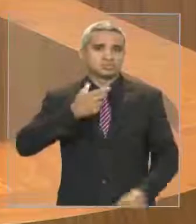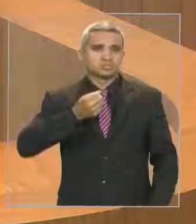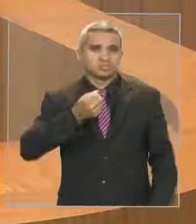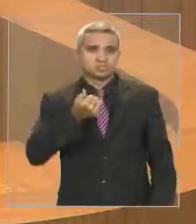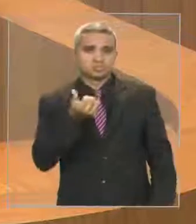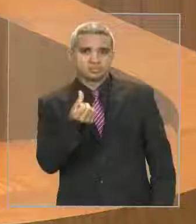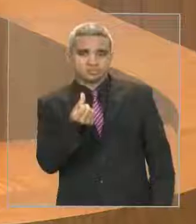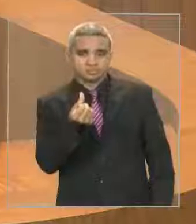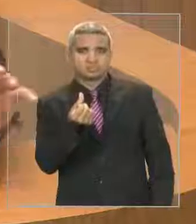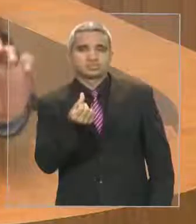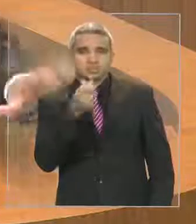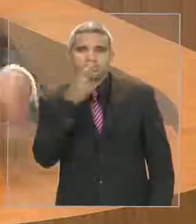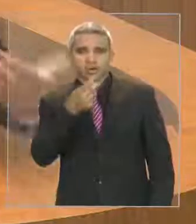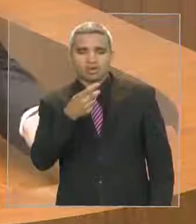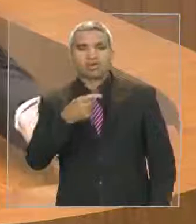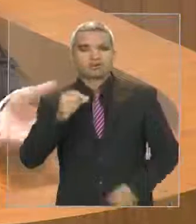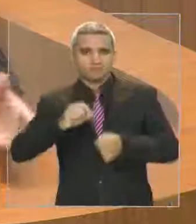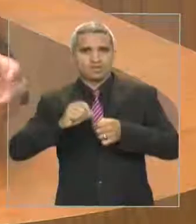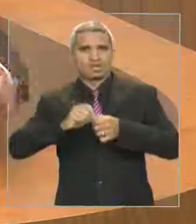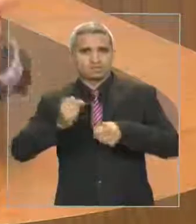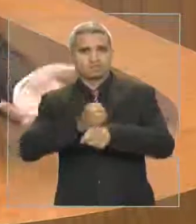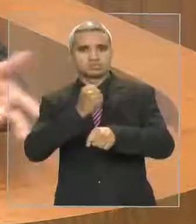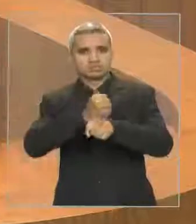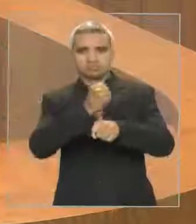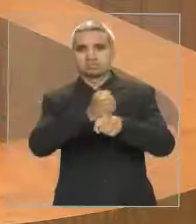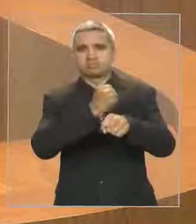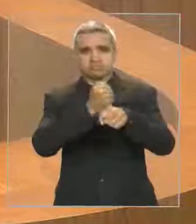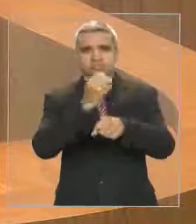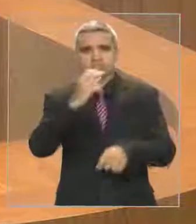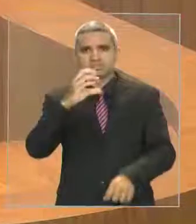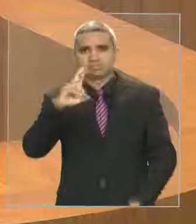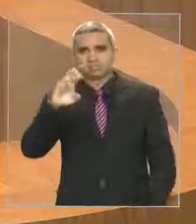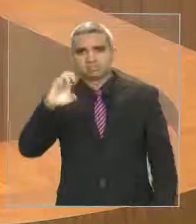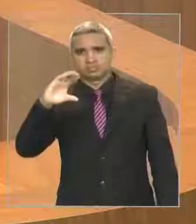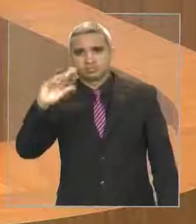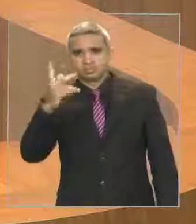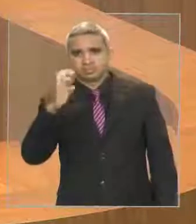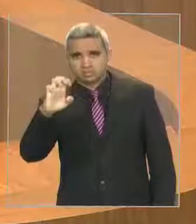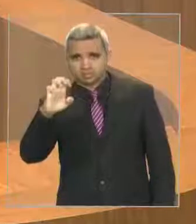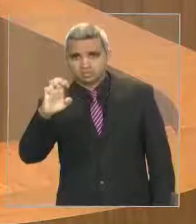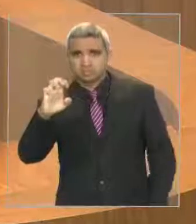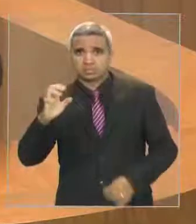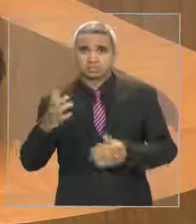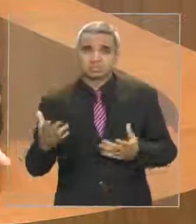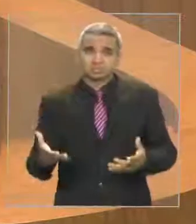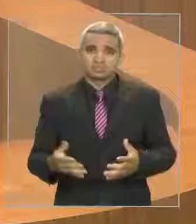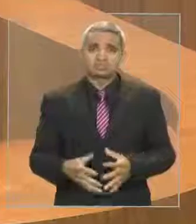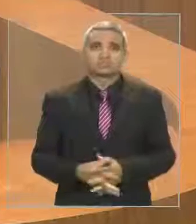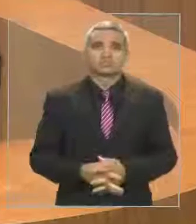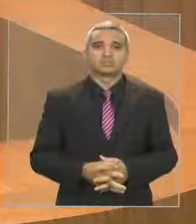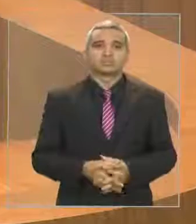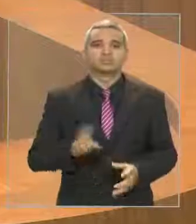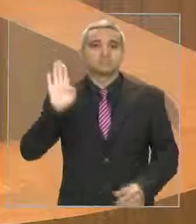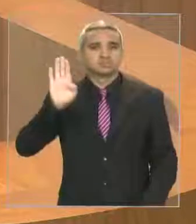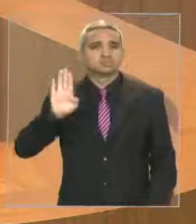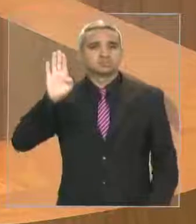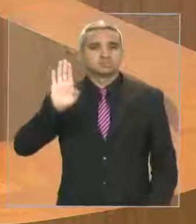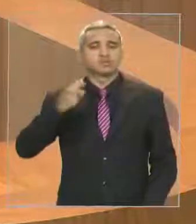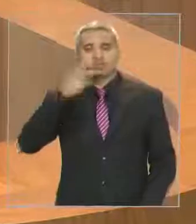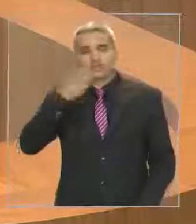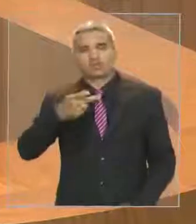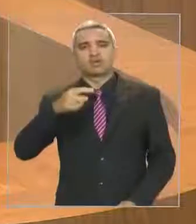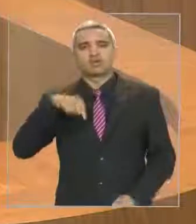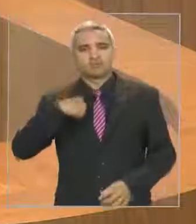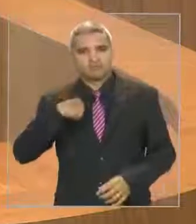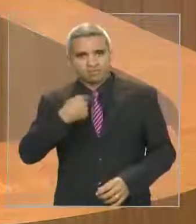2016 a promessa de campanha, até então não havia construído nenhuma das creches, e ele reforçou que iria construir as creches.